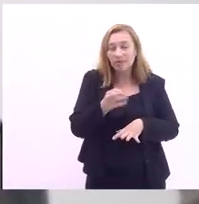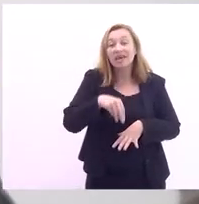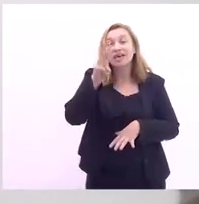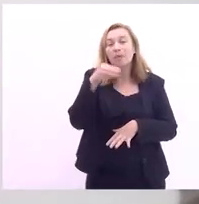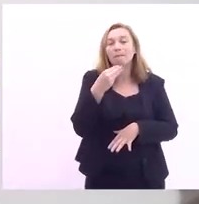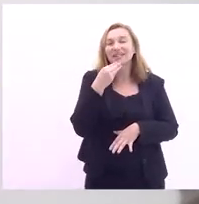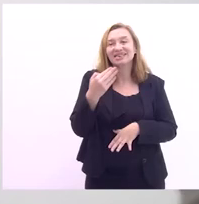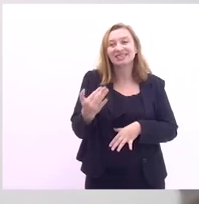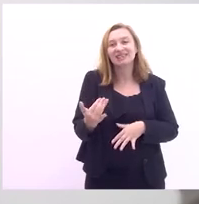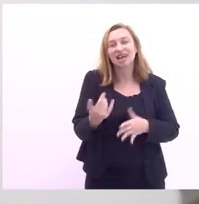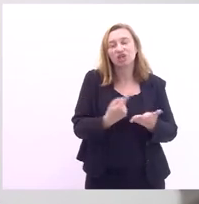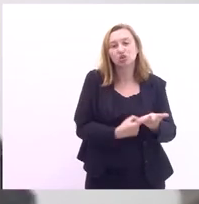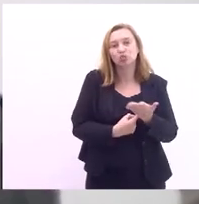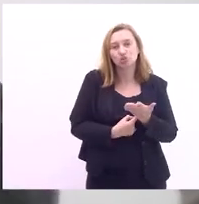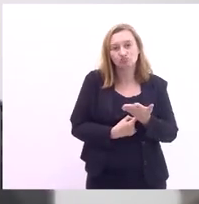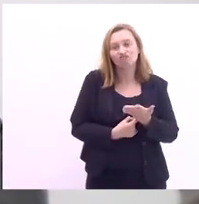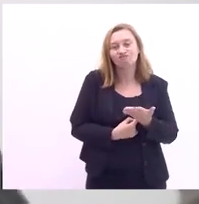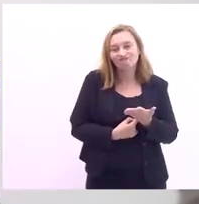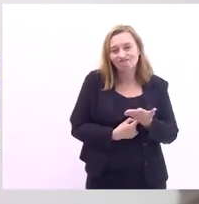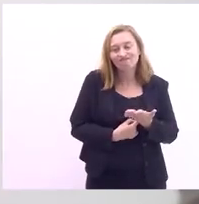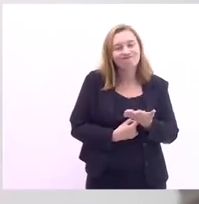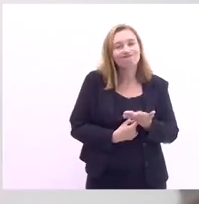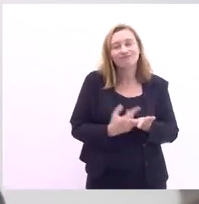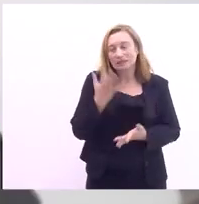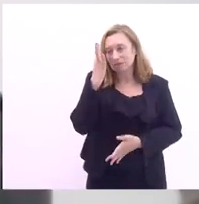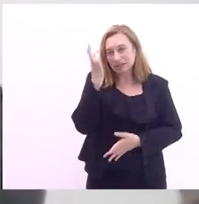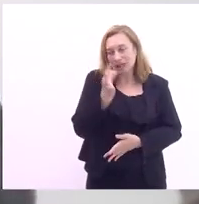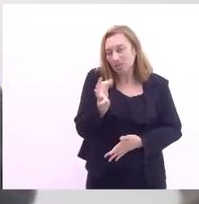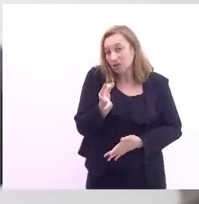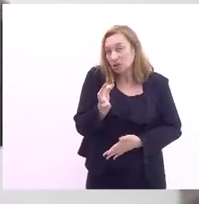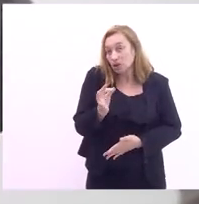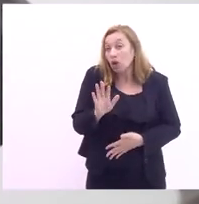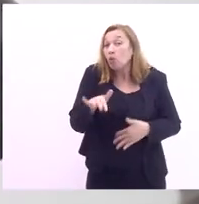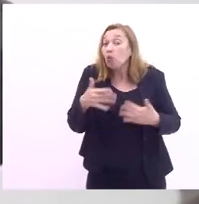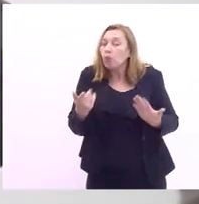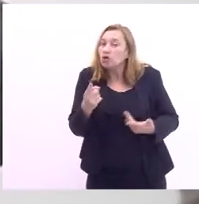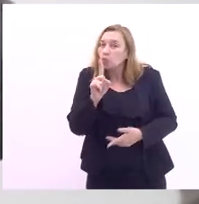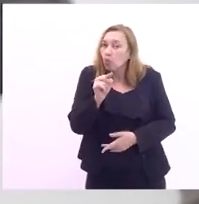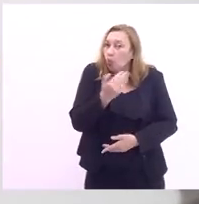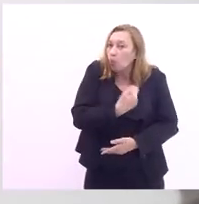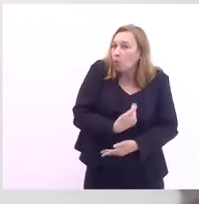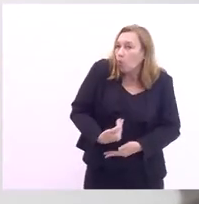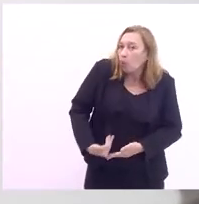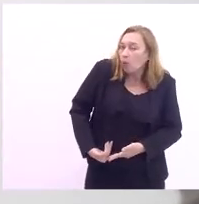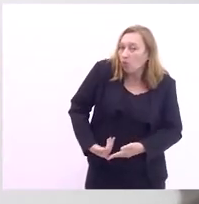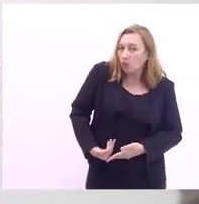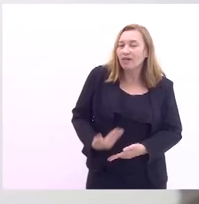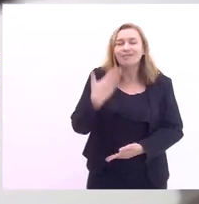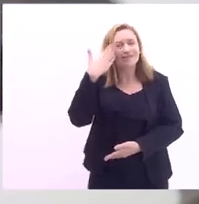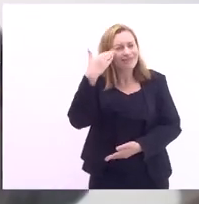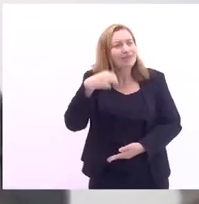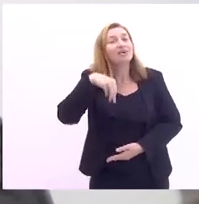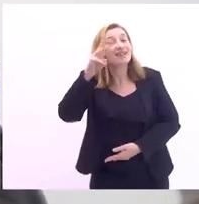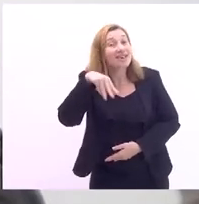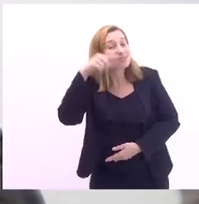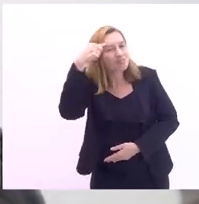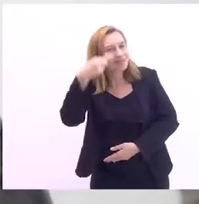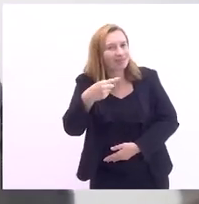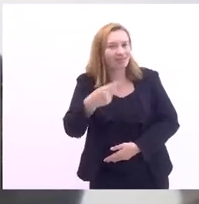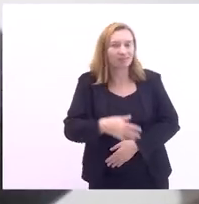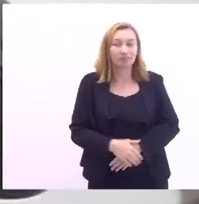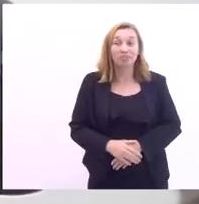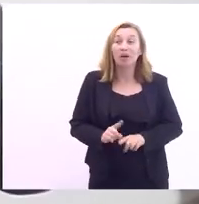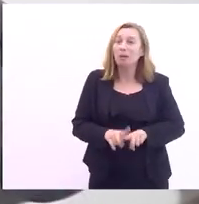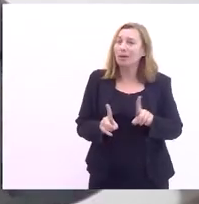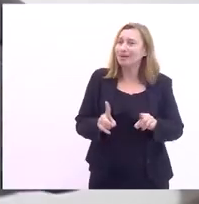recorrer. Sem saber. Porque quando é o governo, sabe-se quem é o governante.